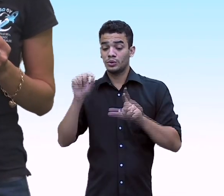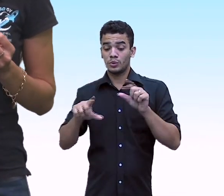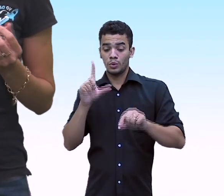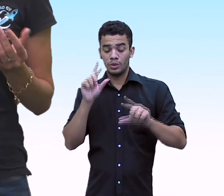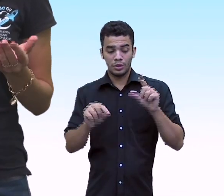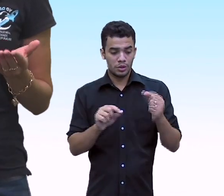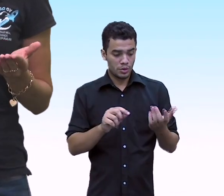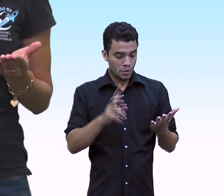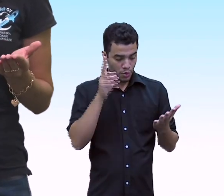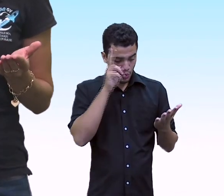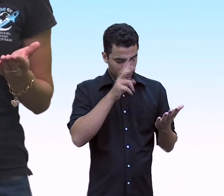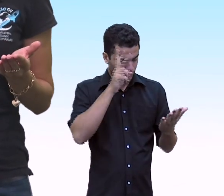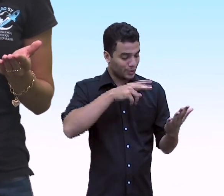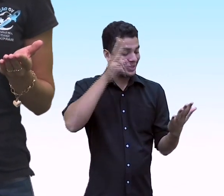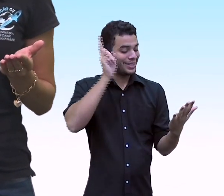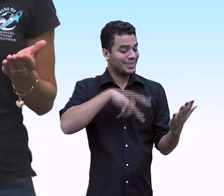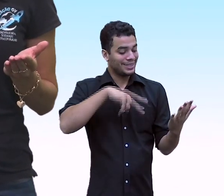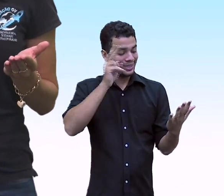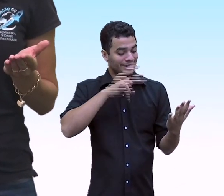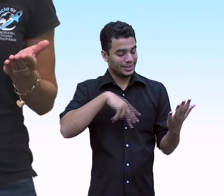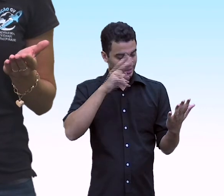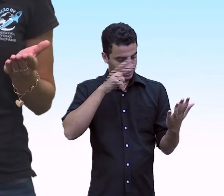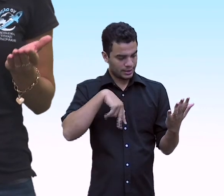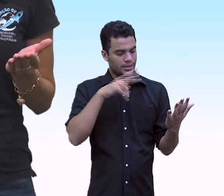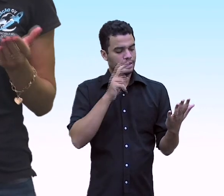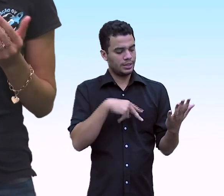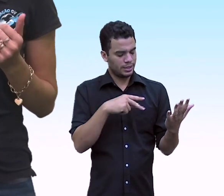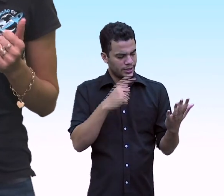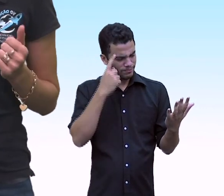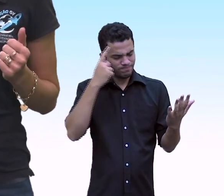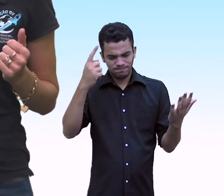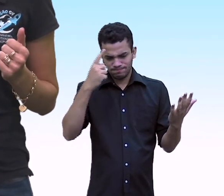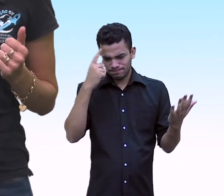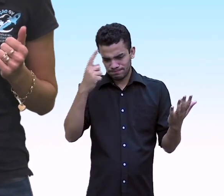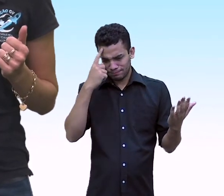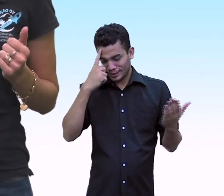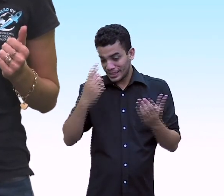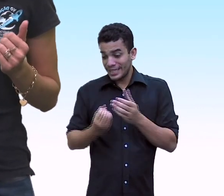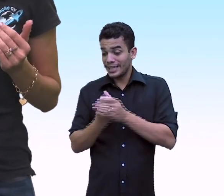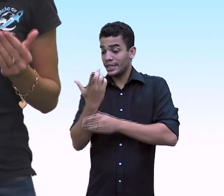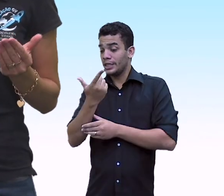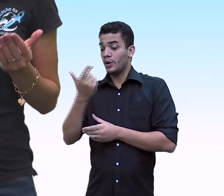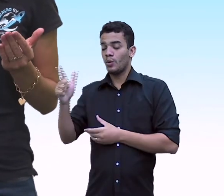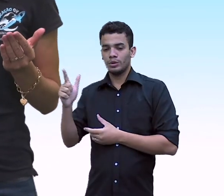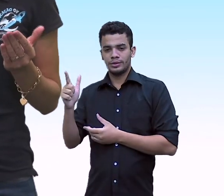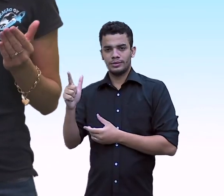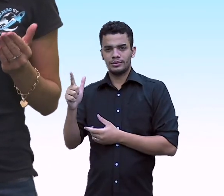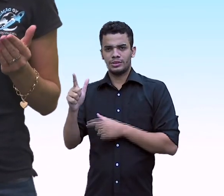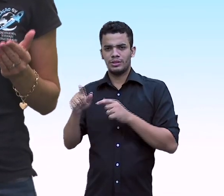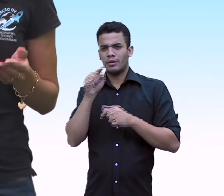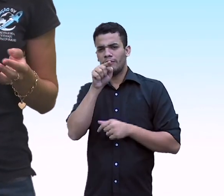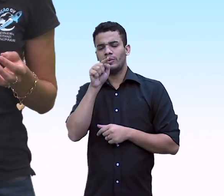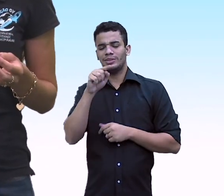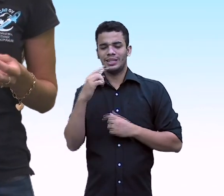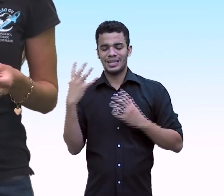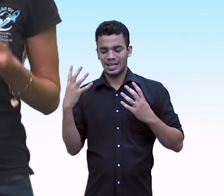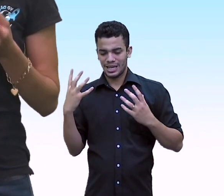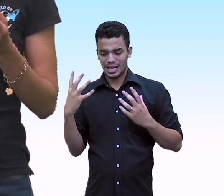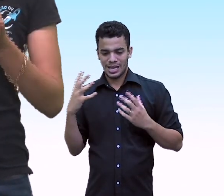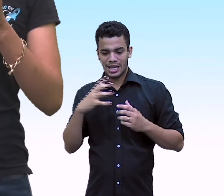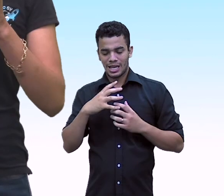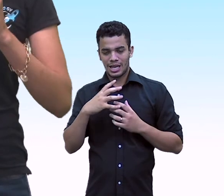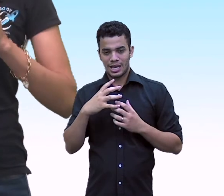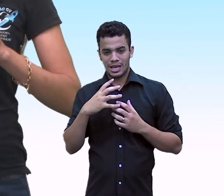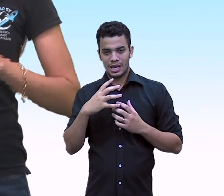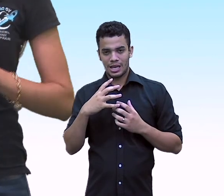produção. Que animais você escolheria para fazer parte de sua fábula? Quais seriam as características